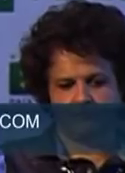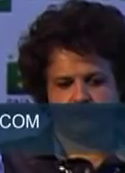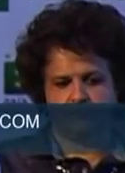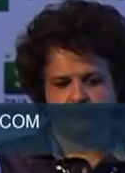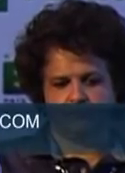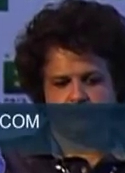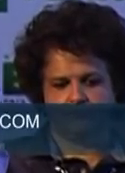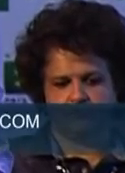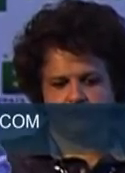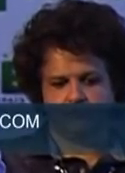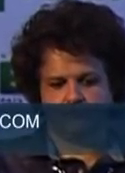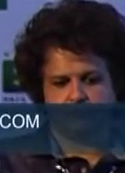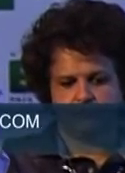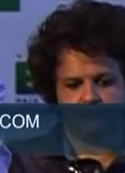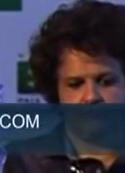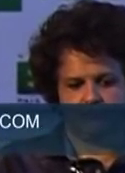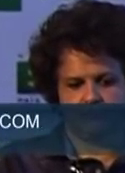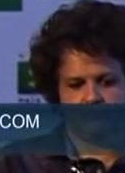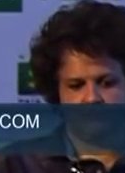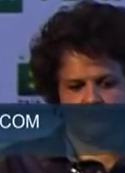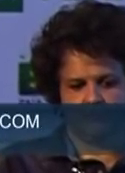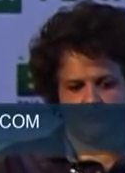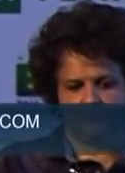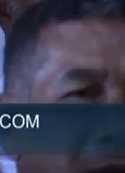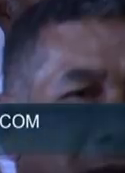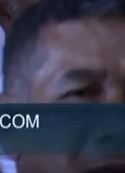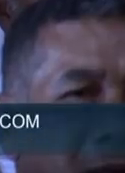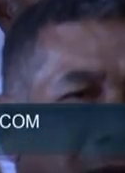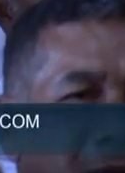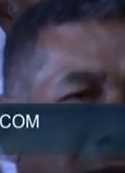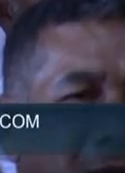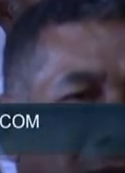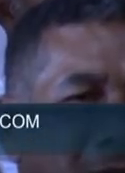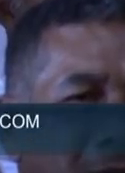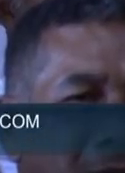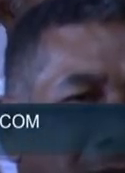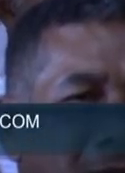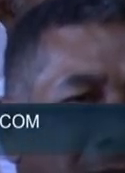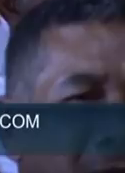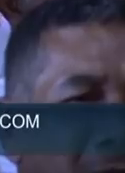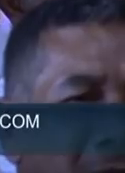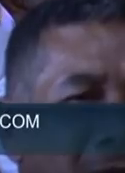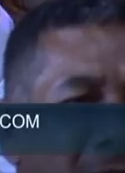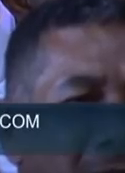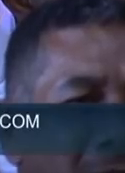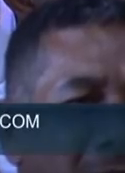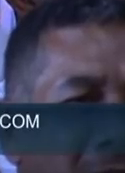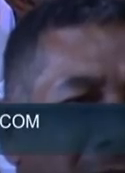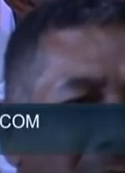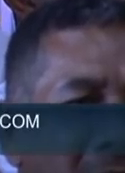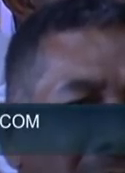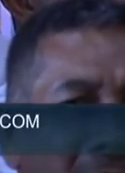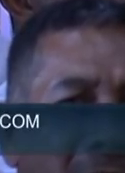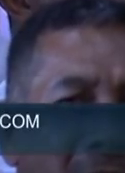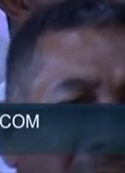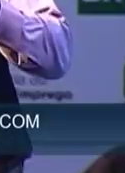seria. Ainda que eu tivesse tamanha fé, a ponto de transportar os